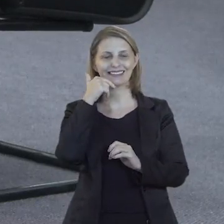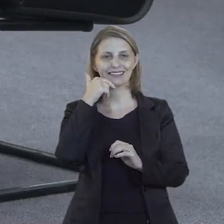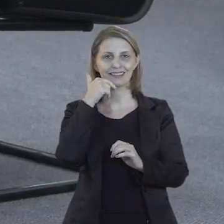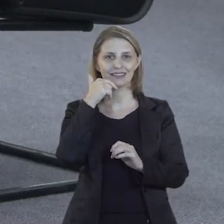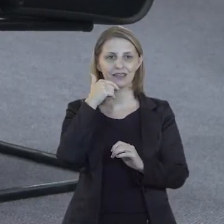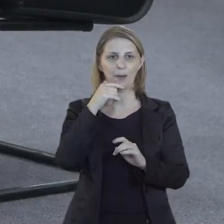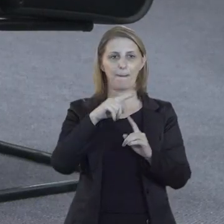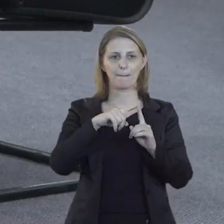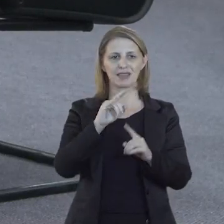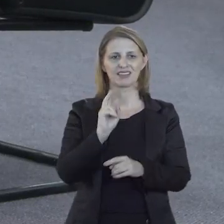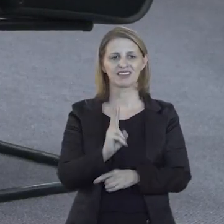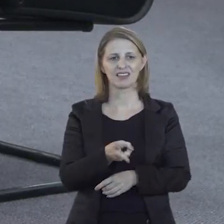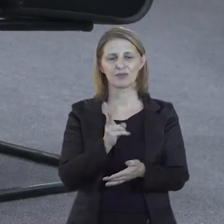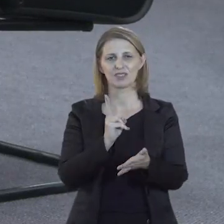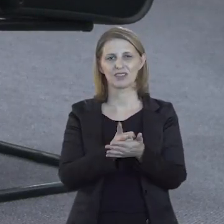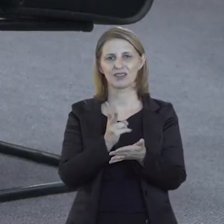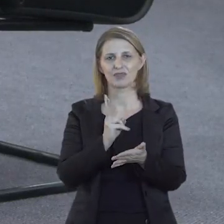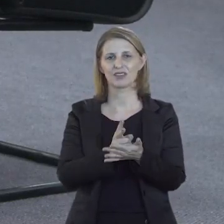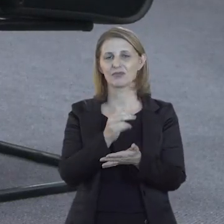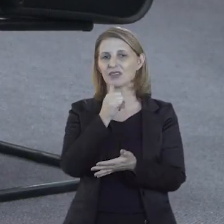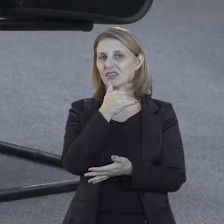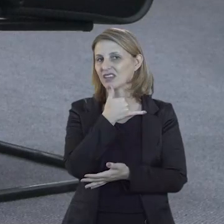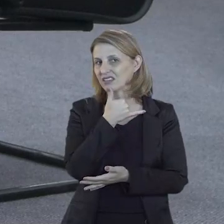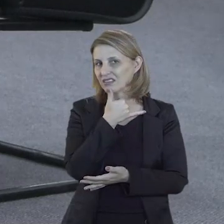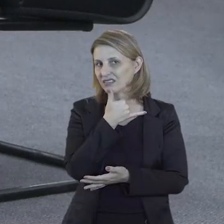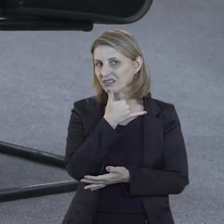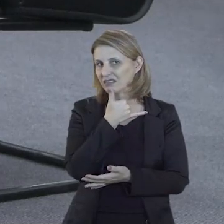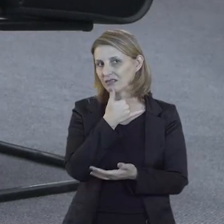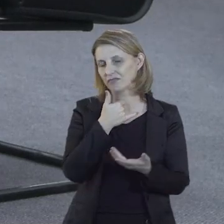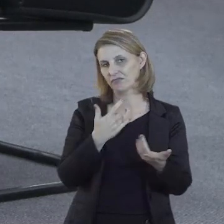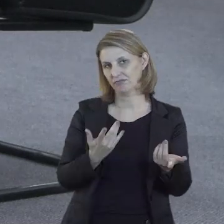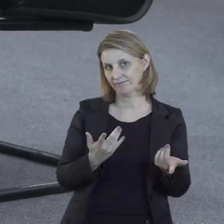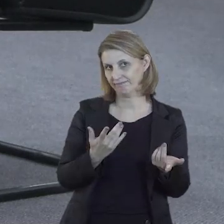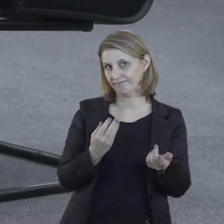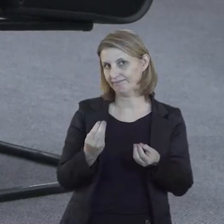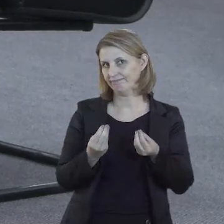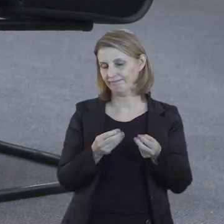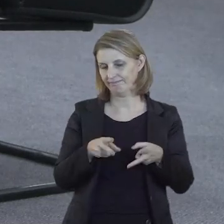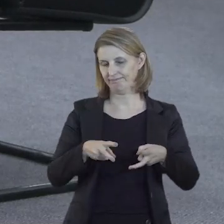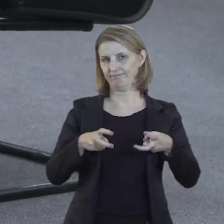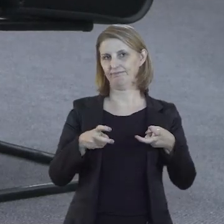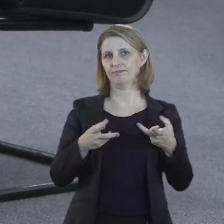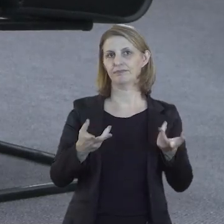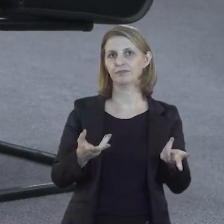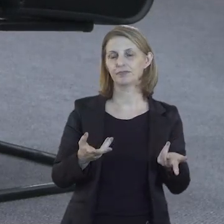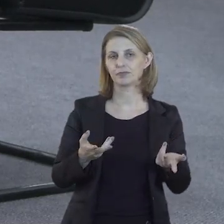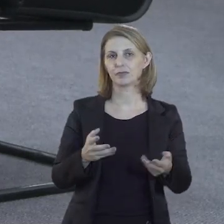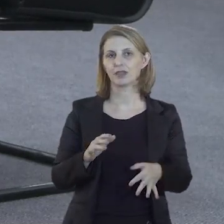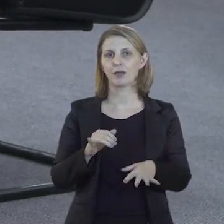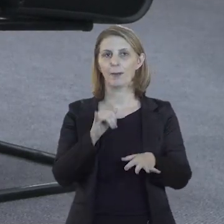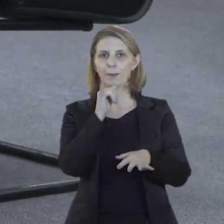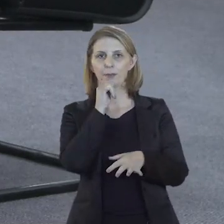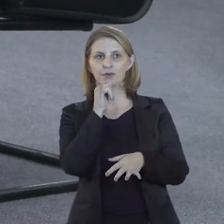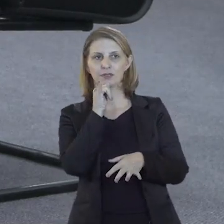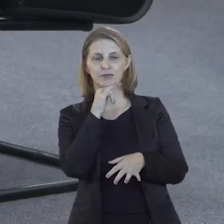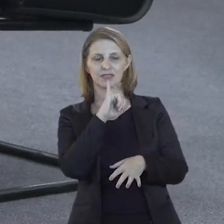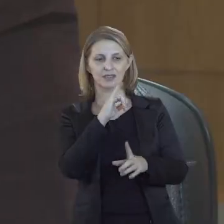está organizada, você tem os seus recursos, mesmo aquela situação sendo difícil, você consegue lidar com